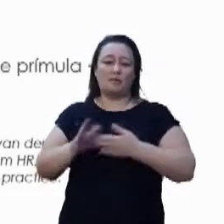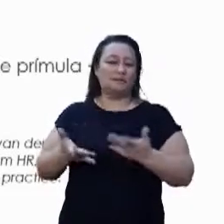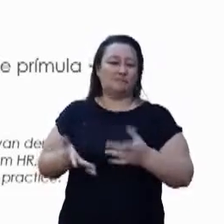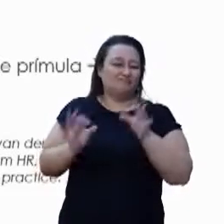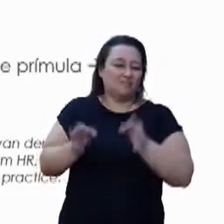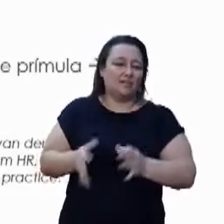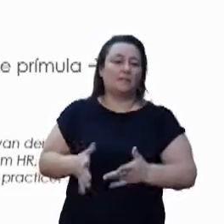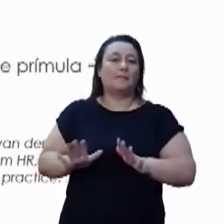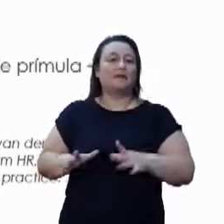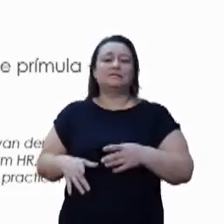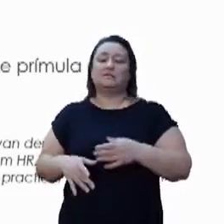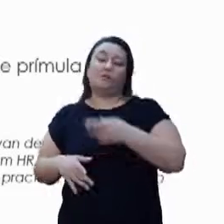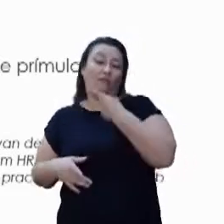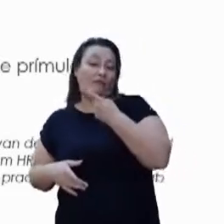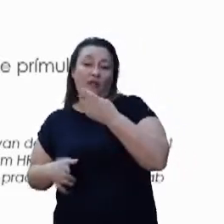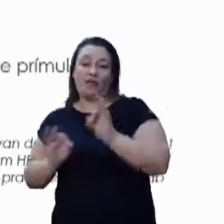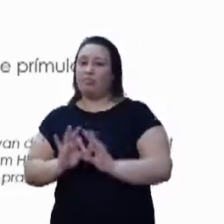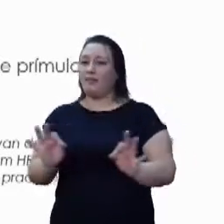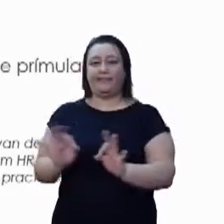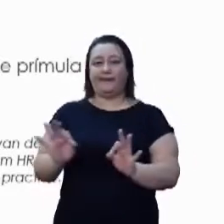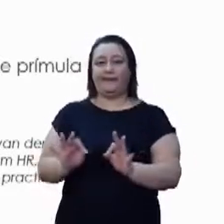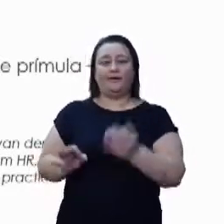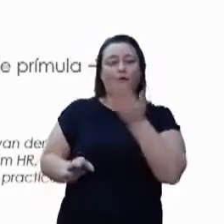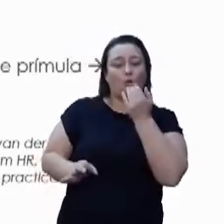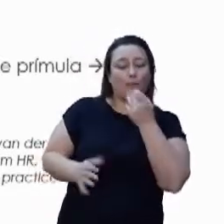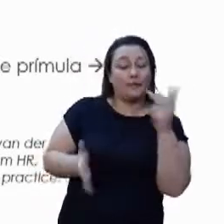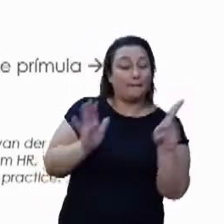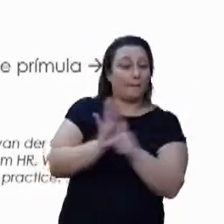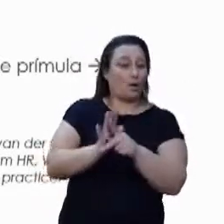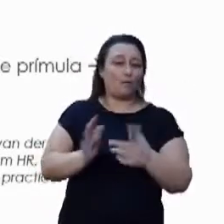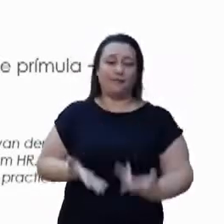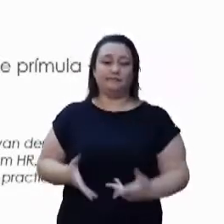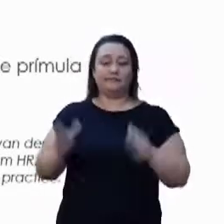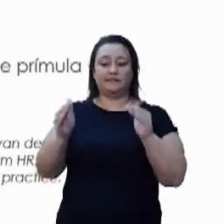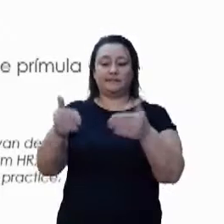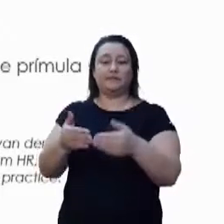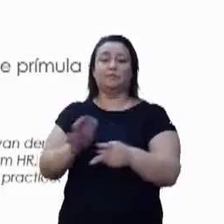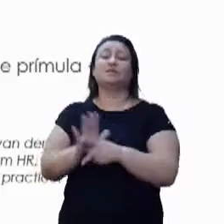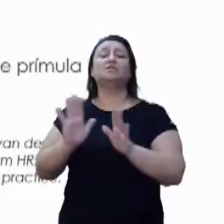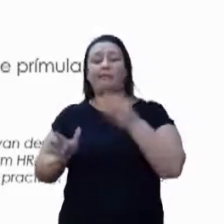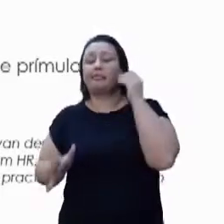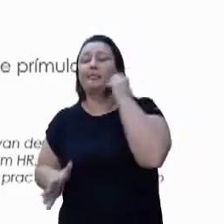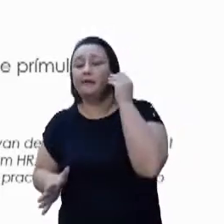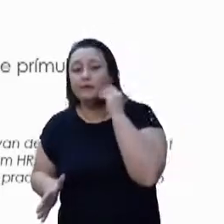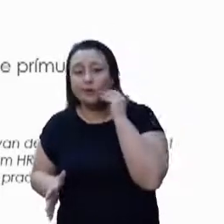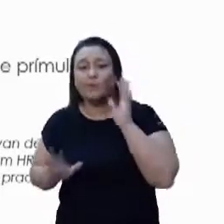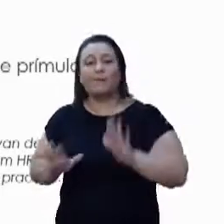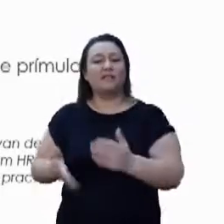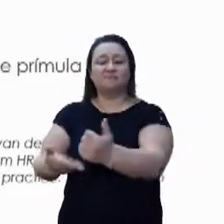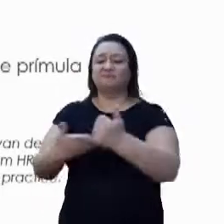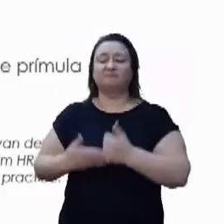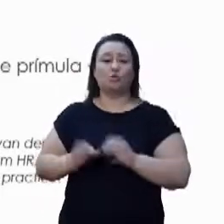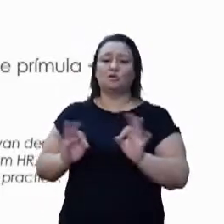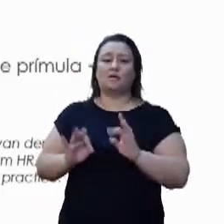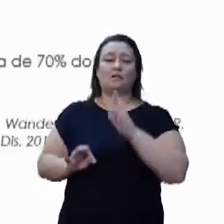não indica nenhum tratamento dietético específico para esses pacientes. O que já foi tentado não trouxe boa